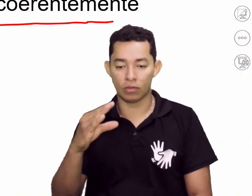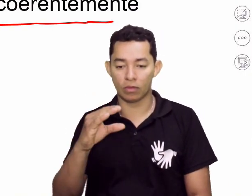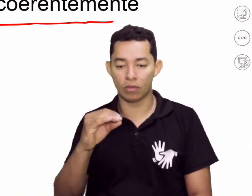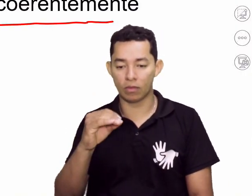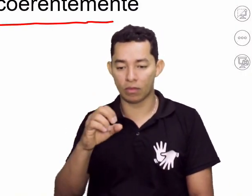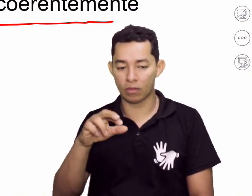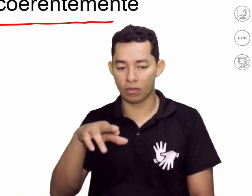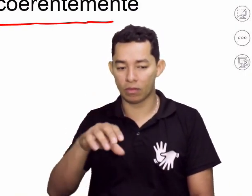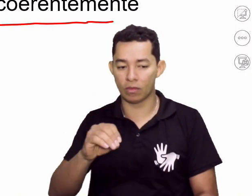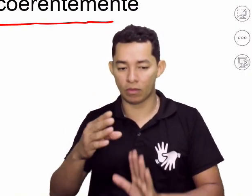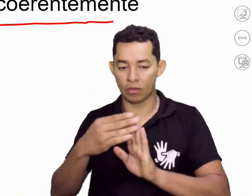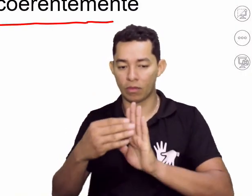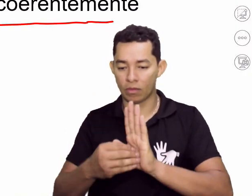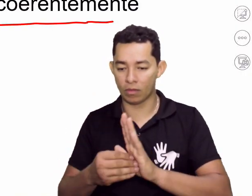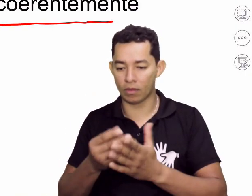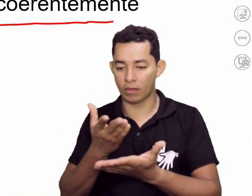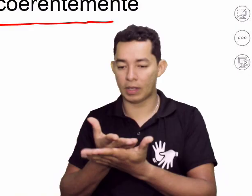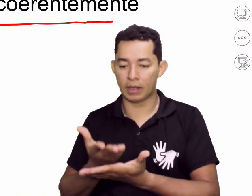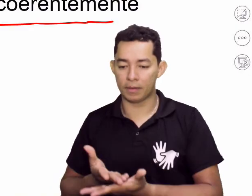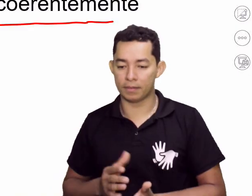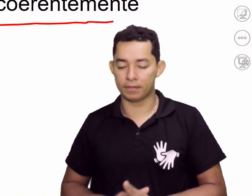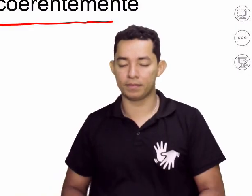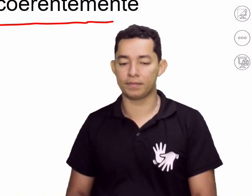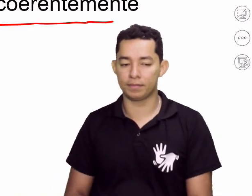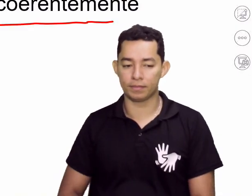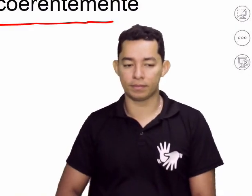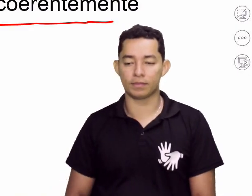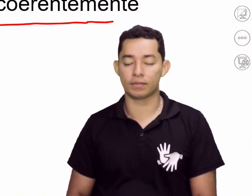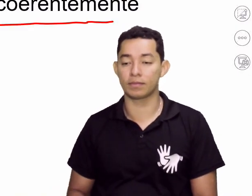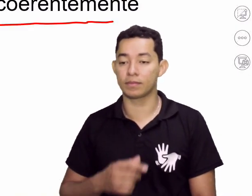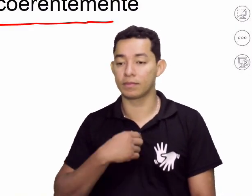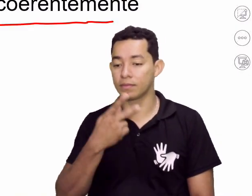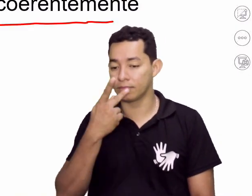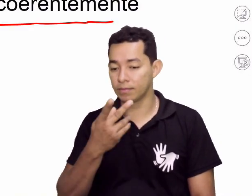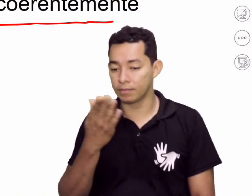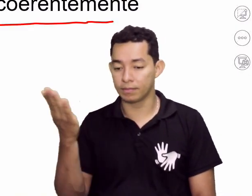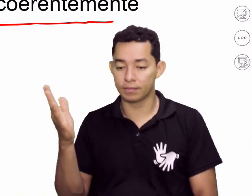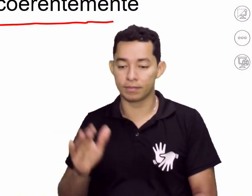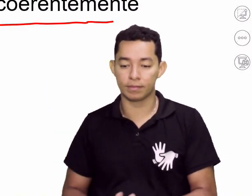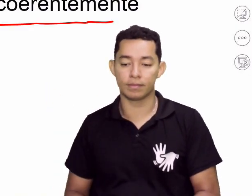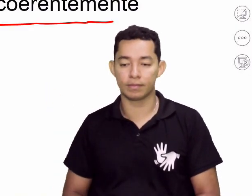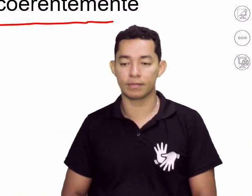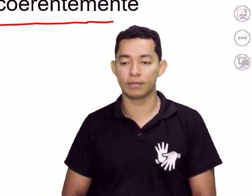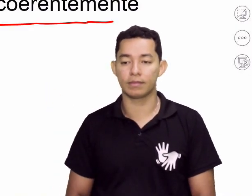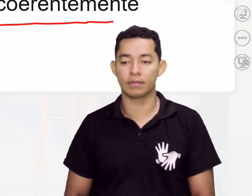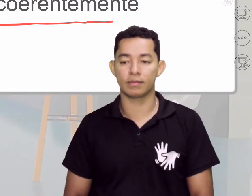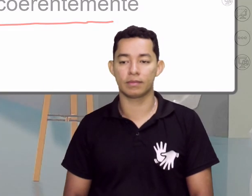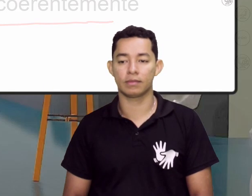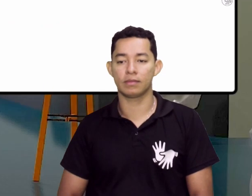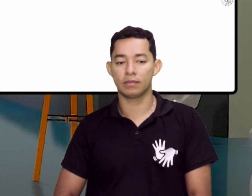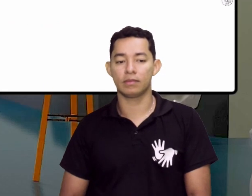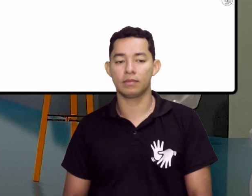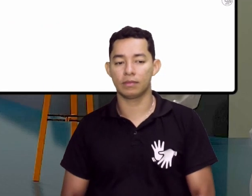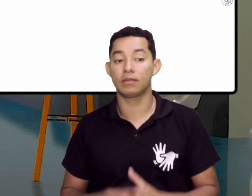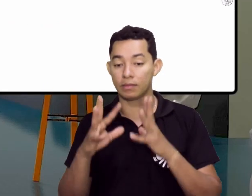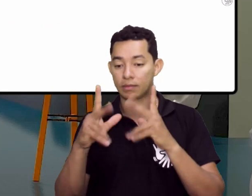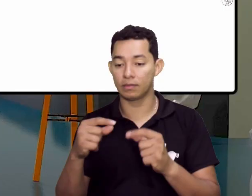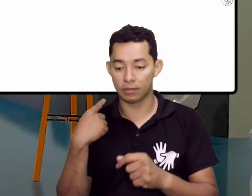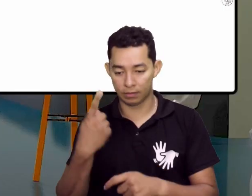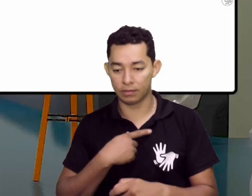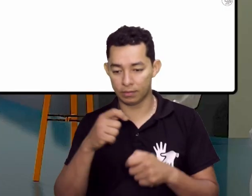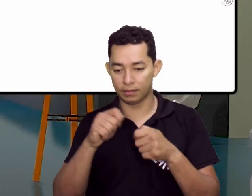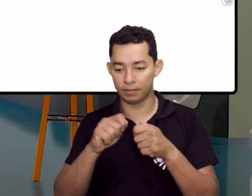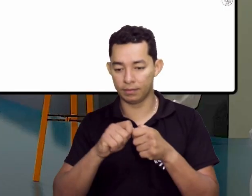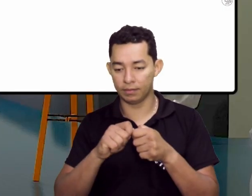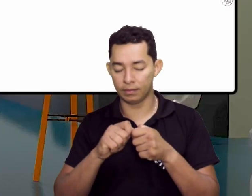coerente com o conteúdo estudado. Então, deixa eu comentar aqui um pouquinho com vocês. De tudo que a gente